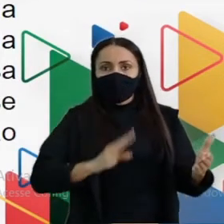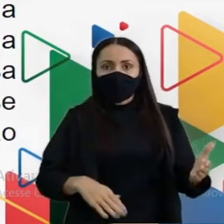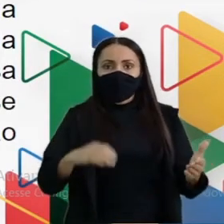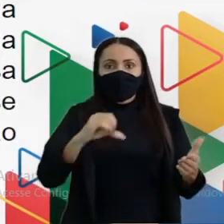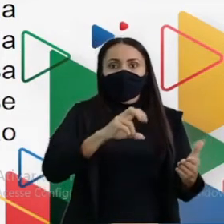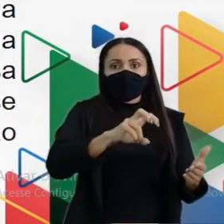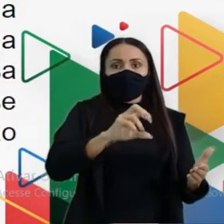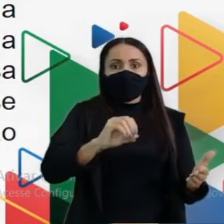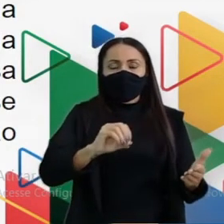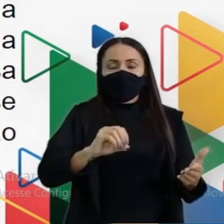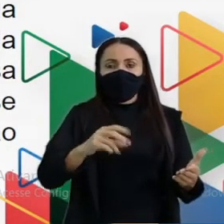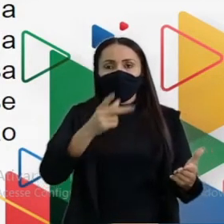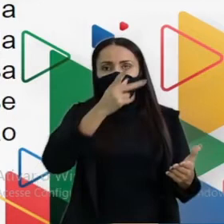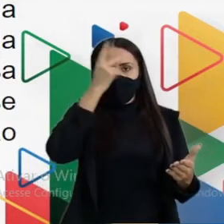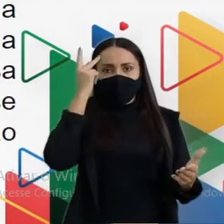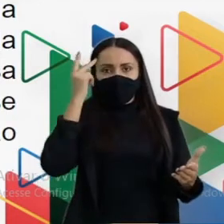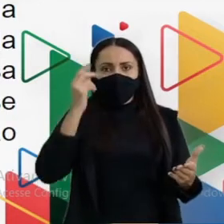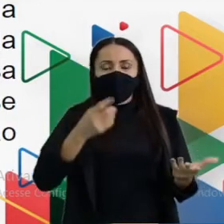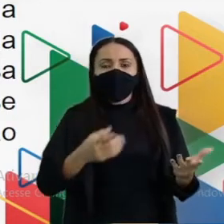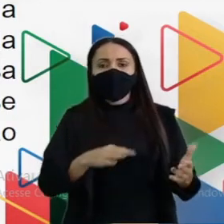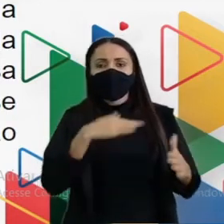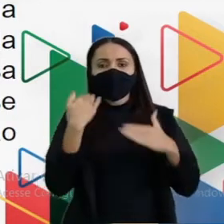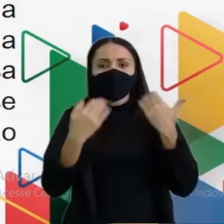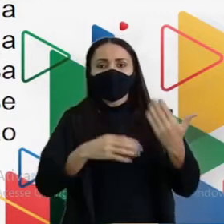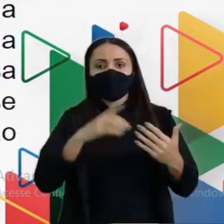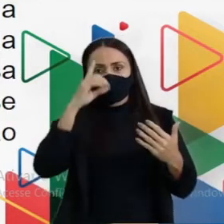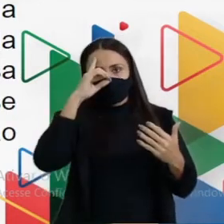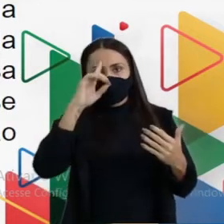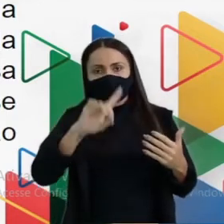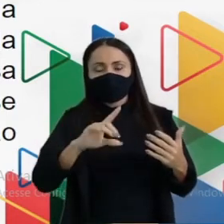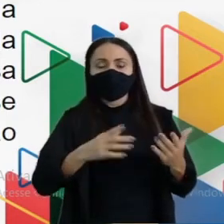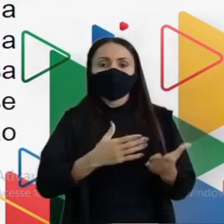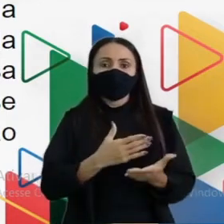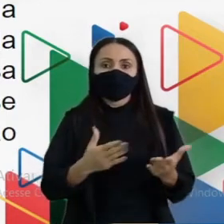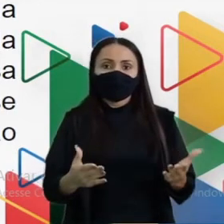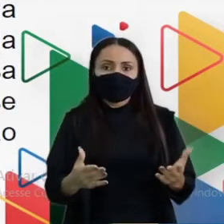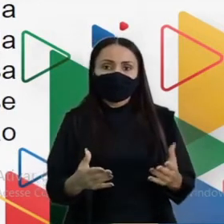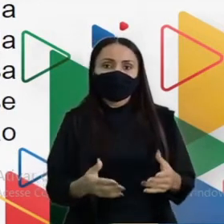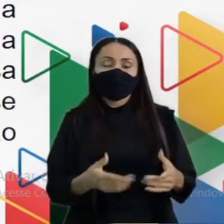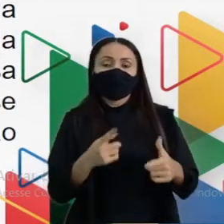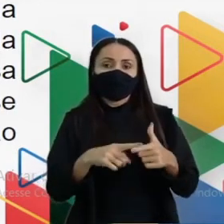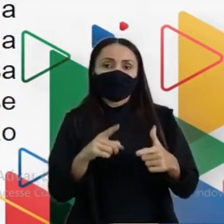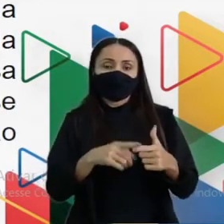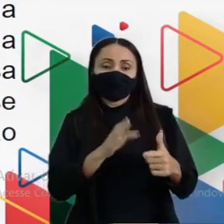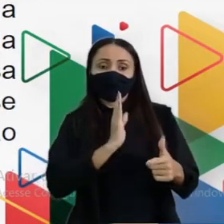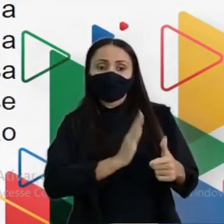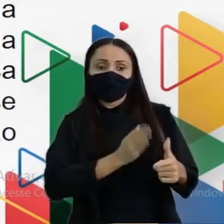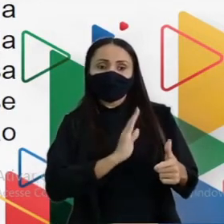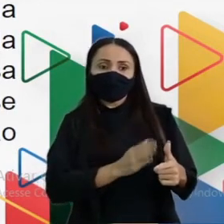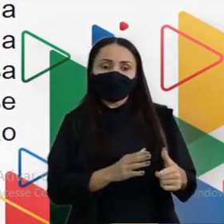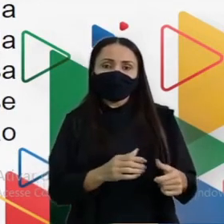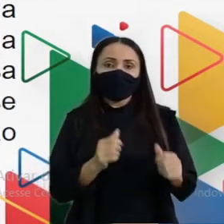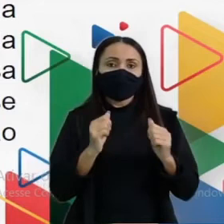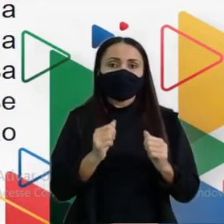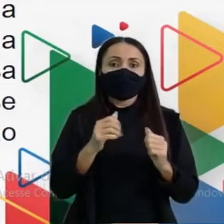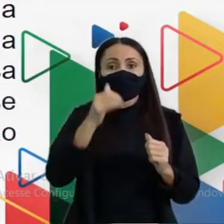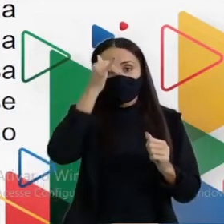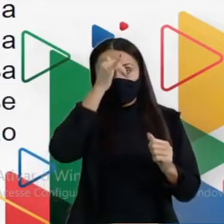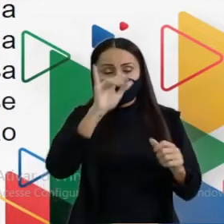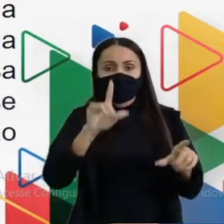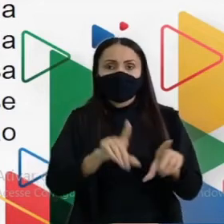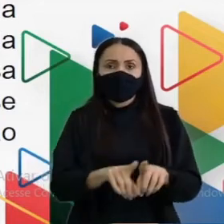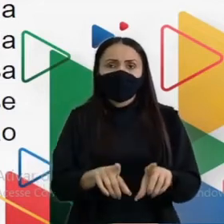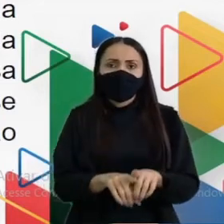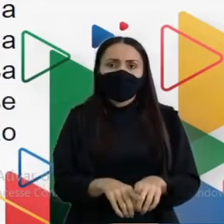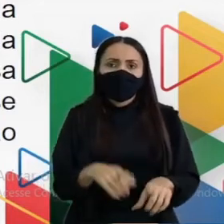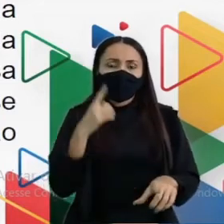950 pessoas morrem por dia por causa de doenças cardíacas. Olha, e que poderia ser evitada também